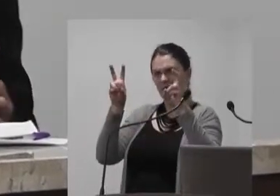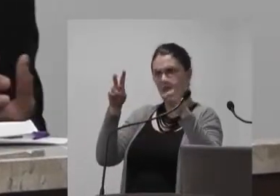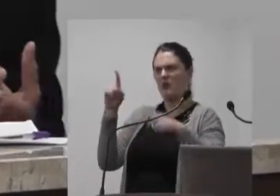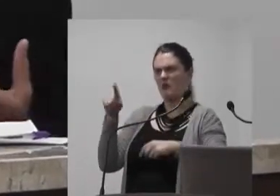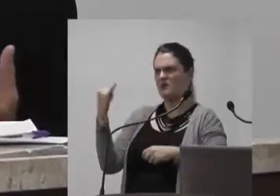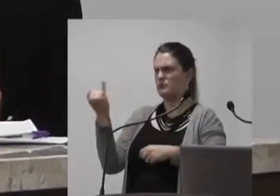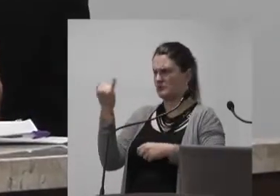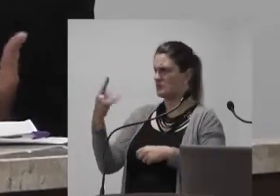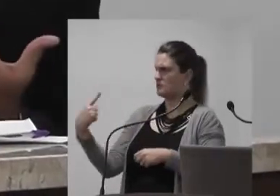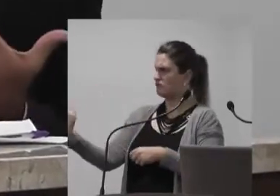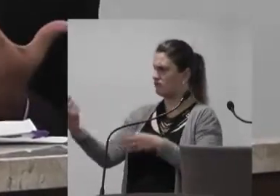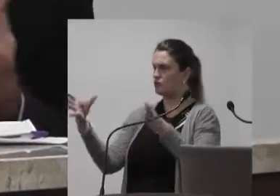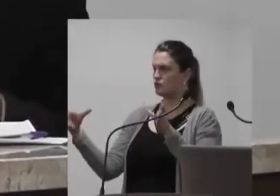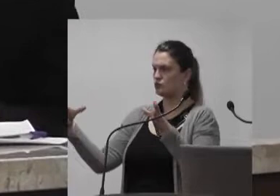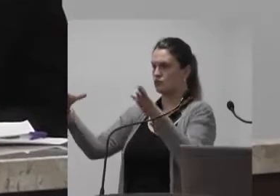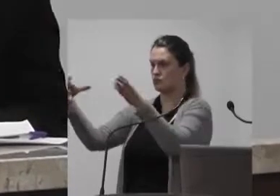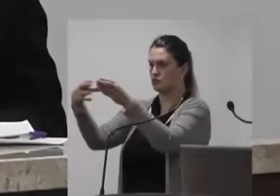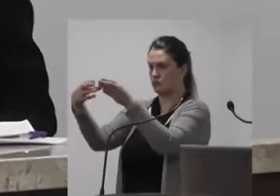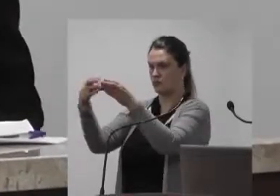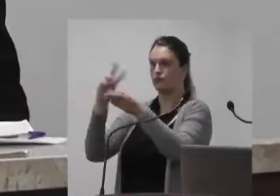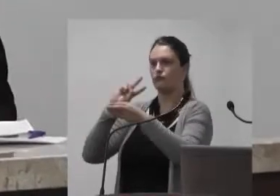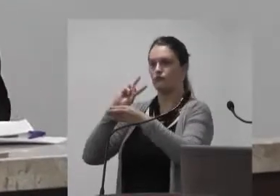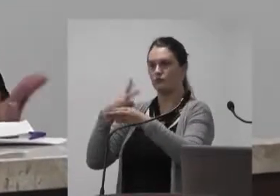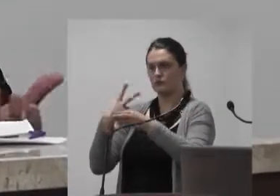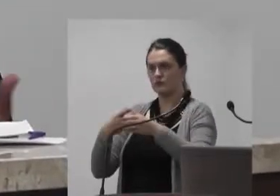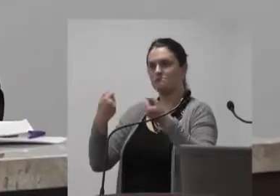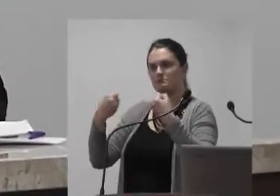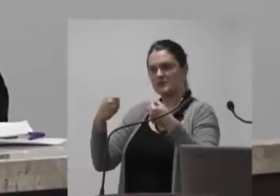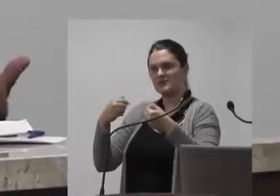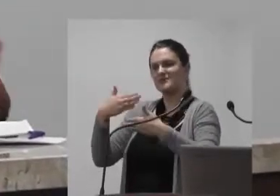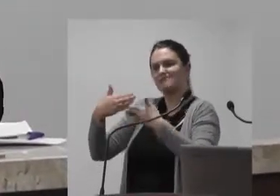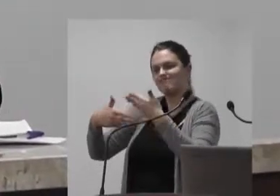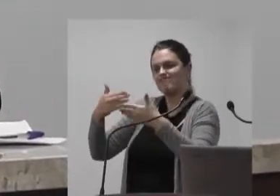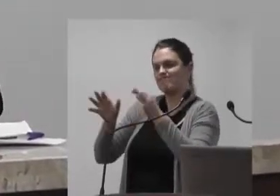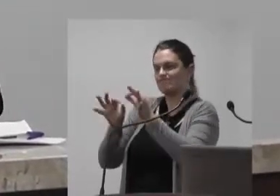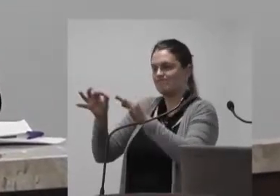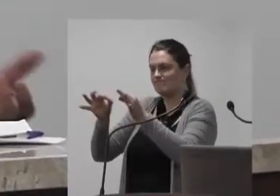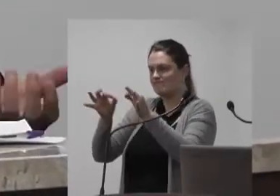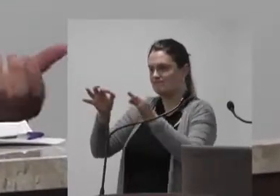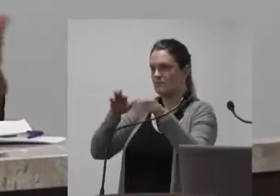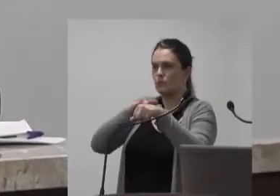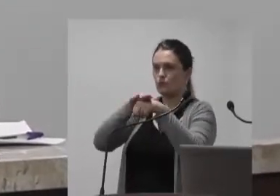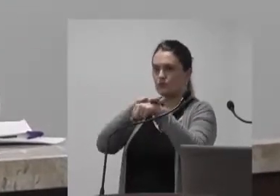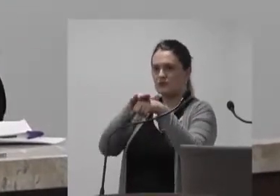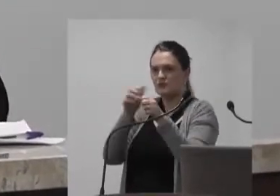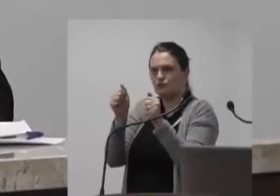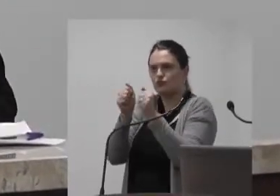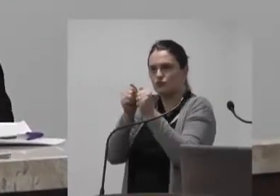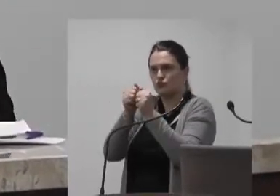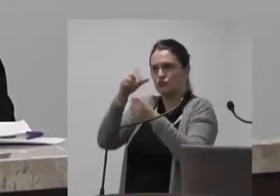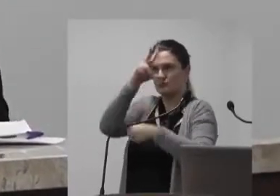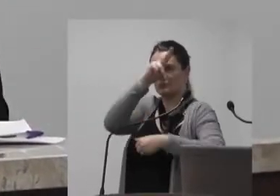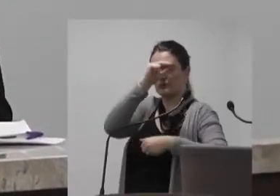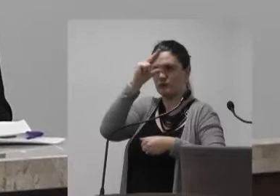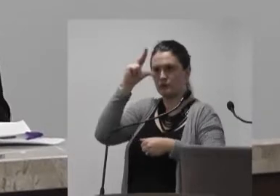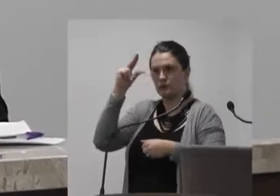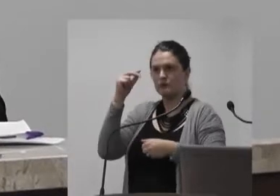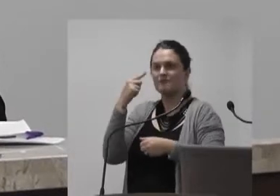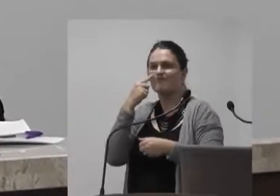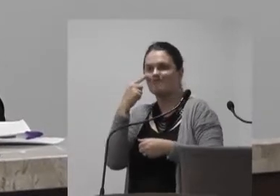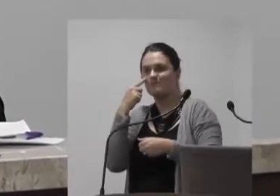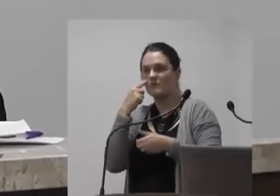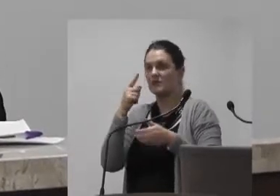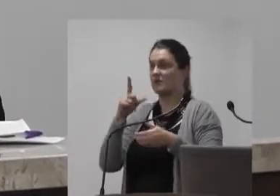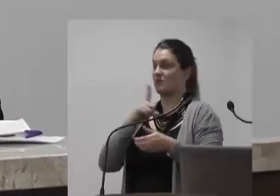que nós, vereadores, devemos construir, conversar, junto com o Poder Executivo, né?